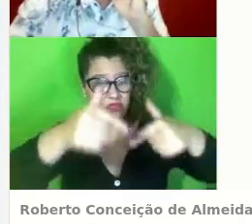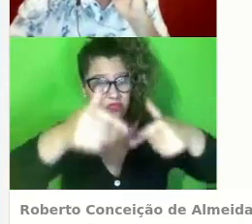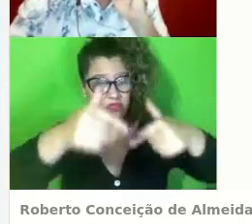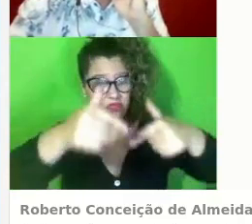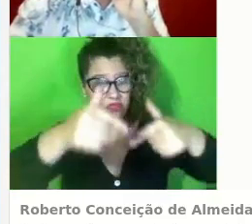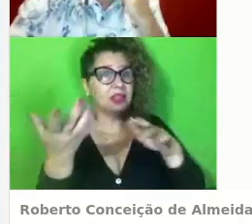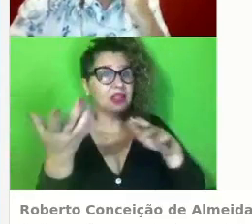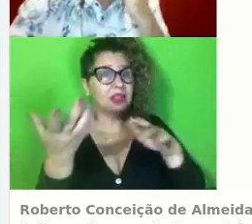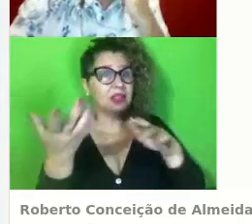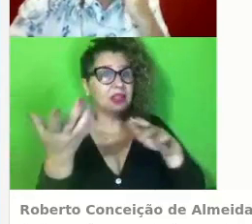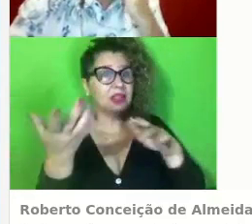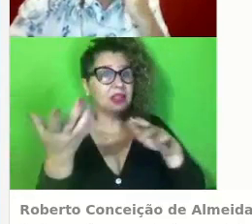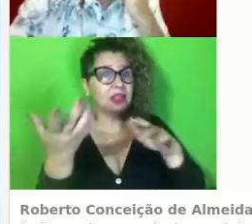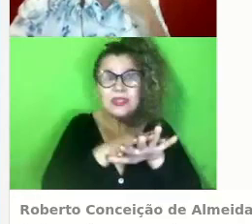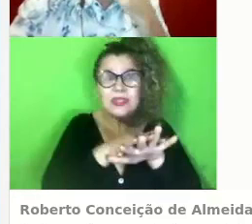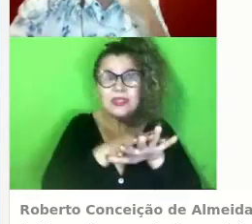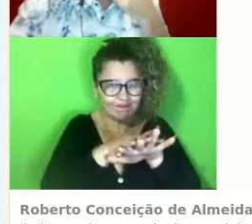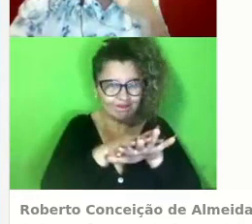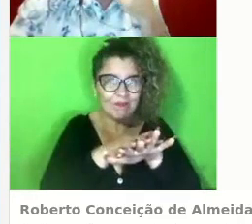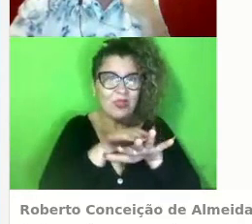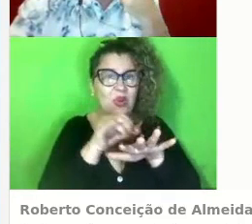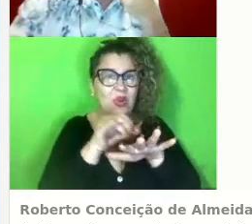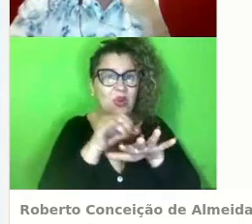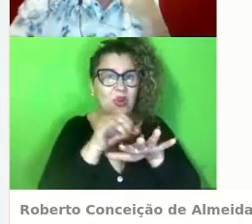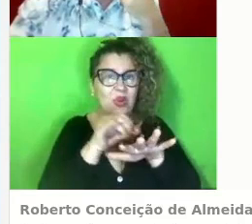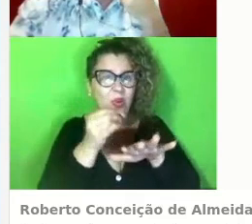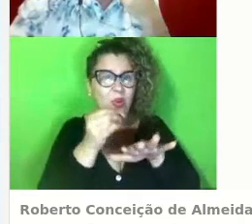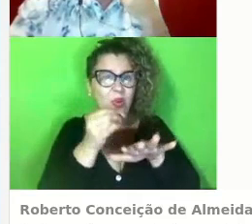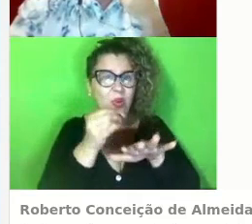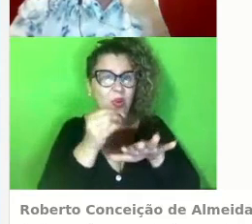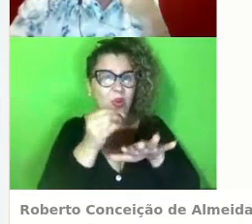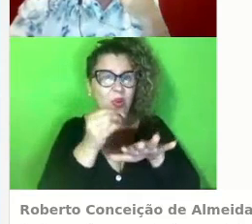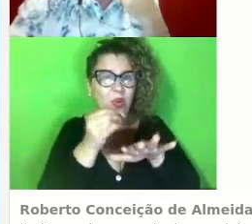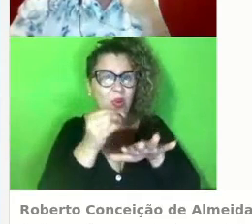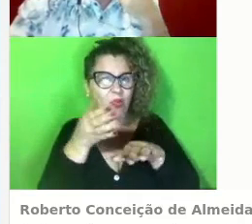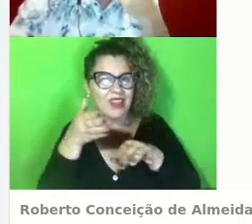de deficiência, né?